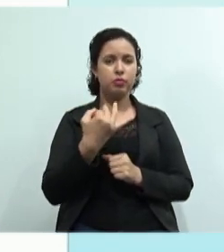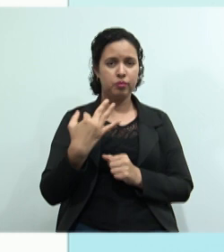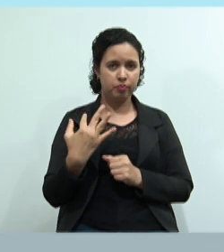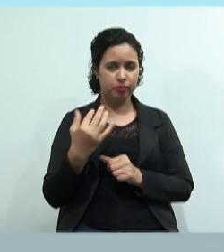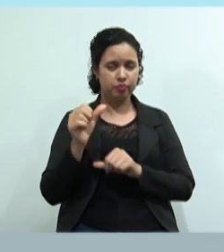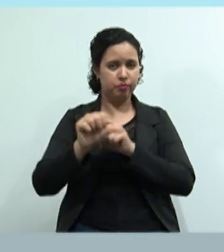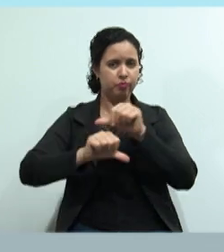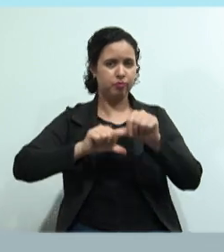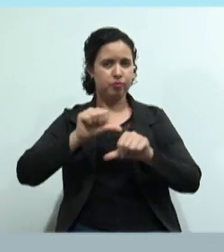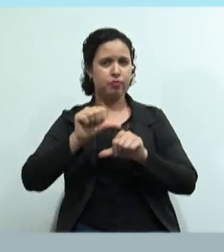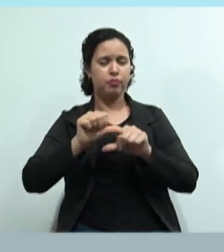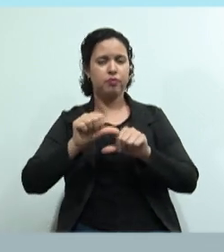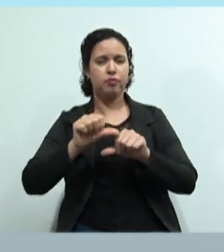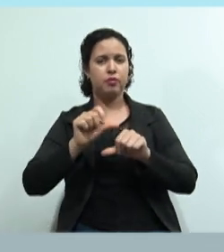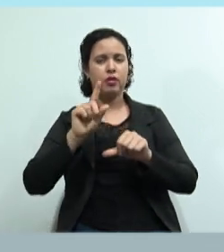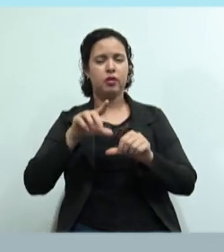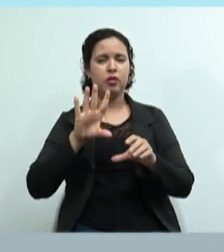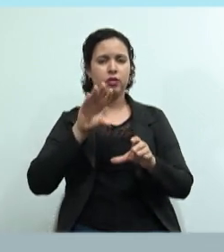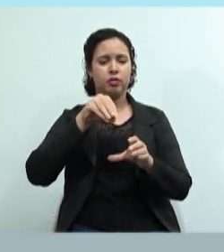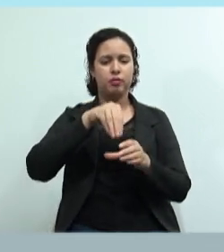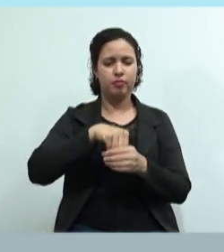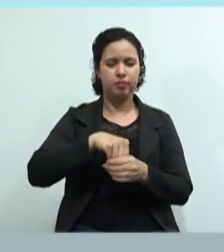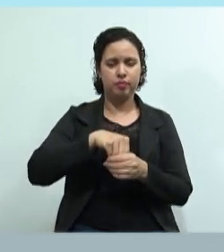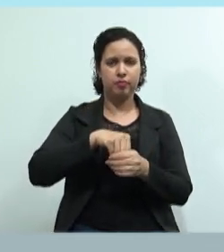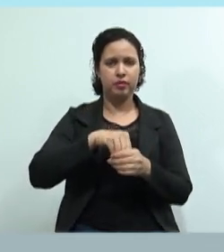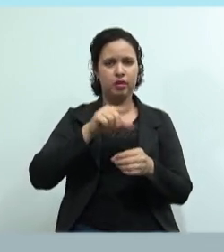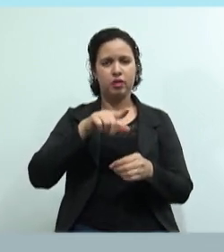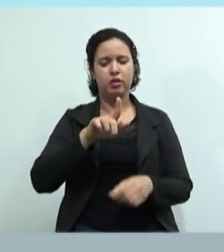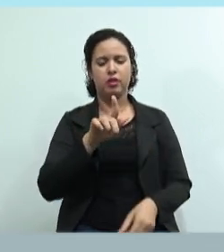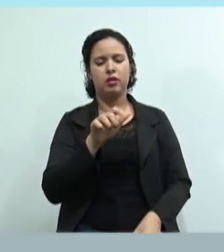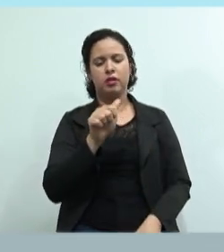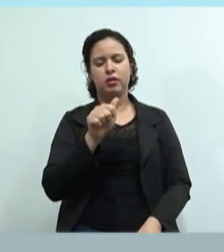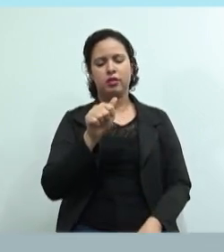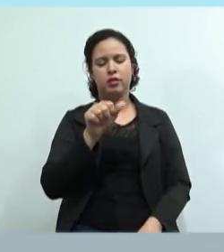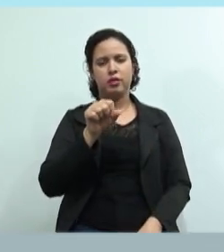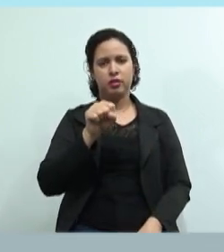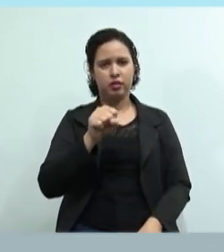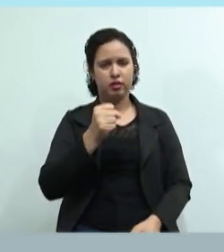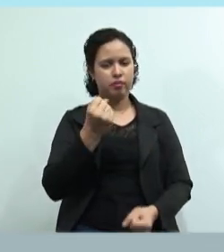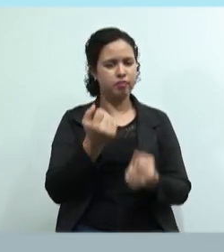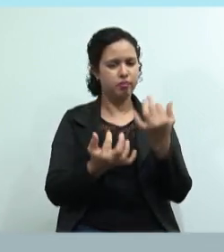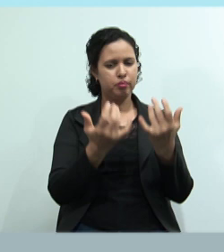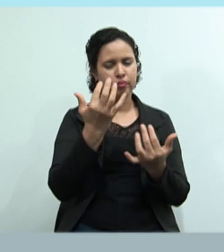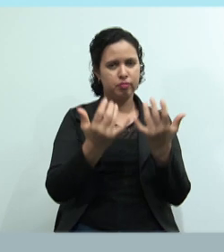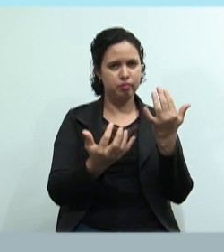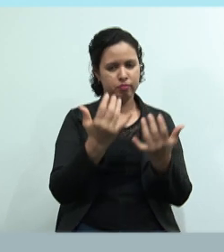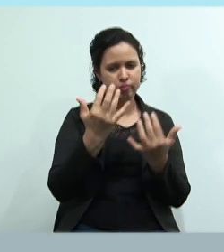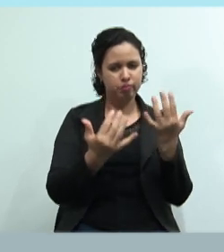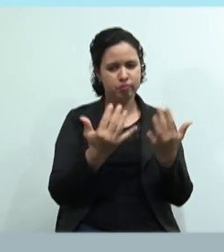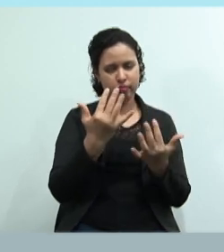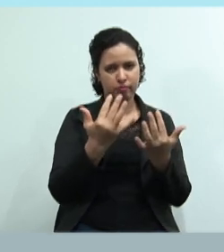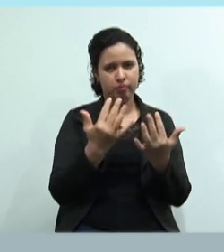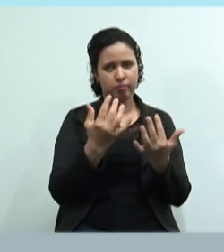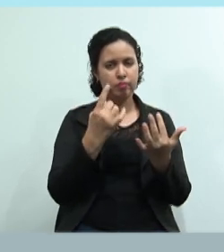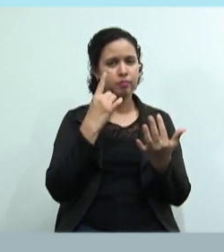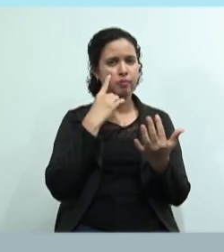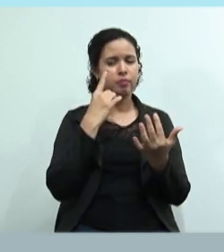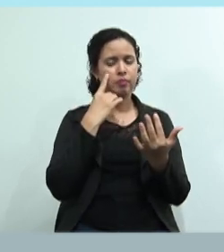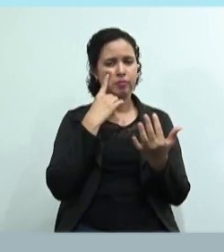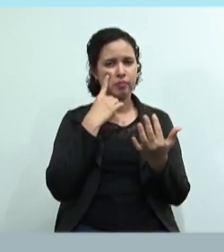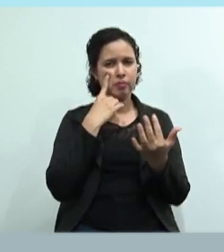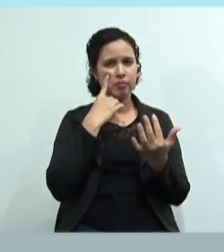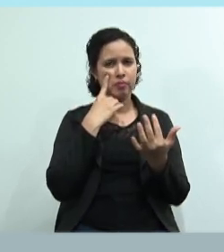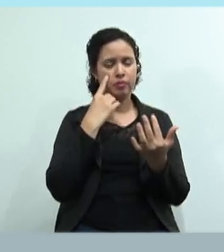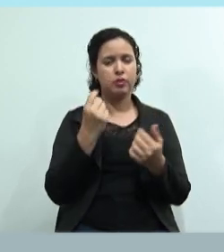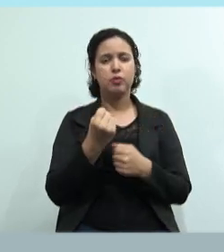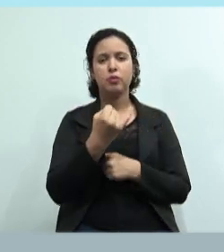de um pudim compreendem desde gás de cozinha em fogo alto, gasta 0,250 kg por